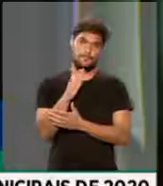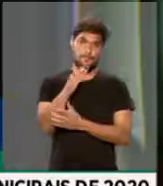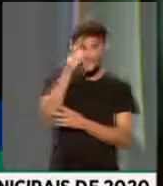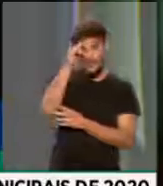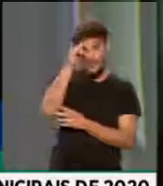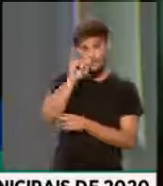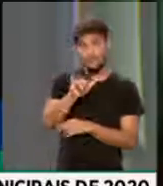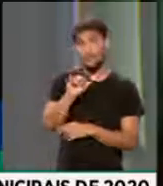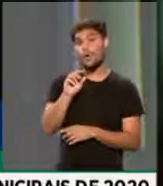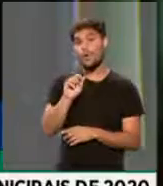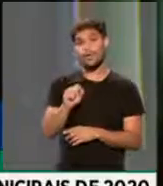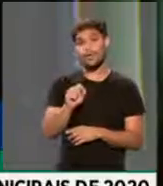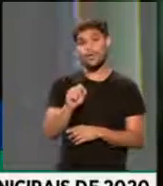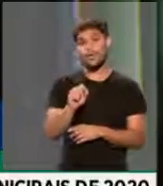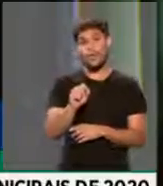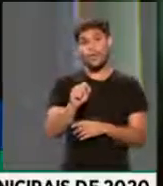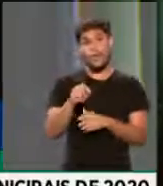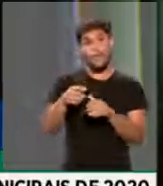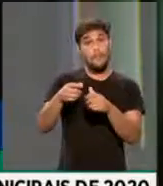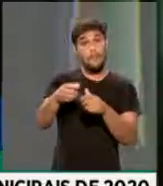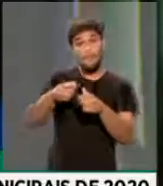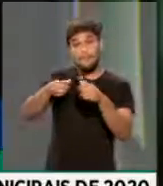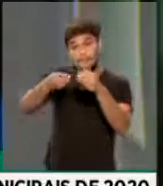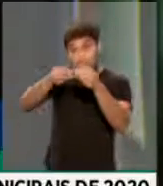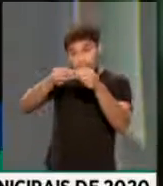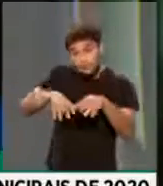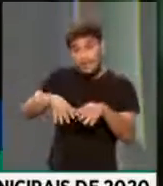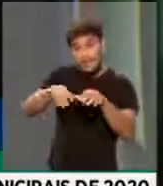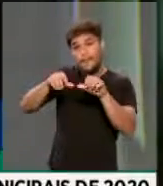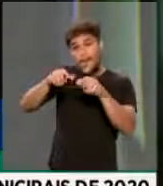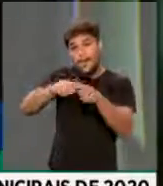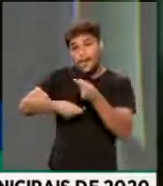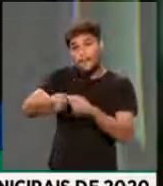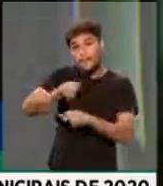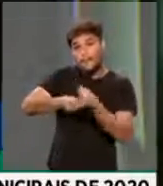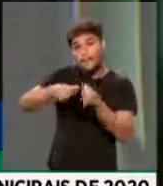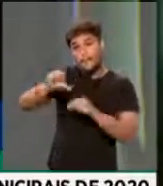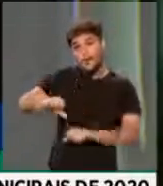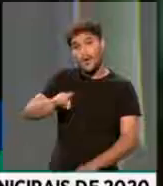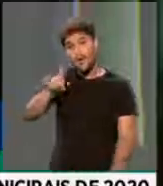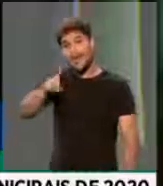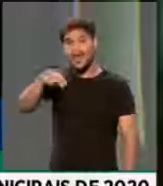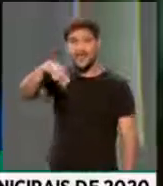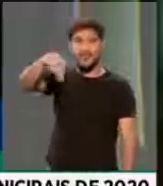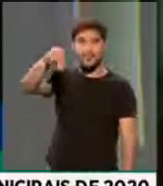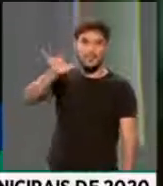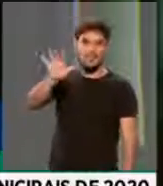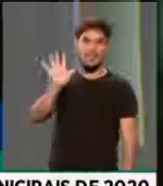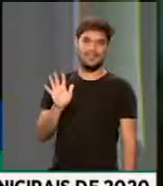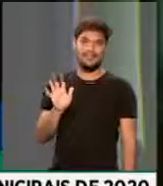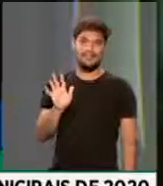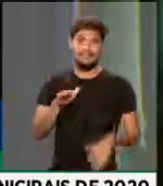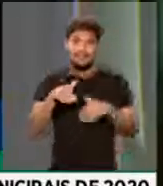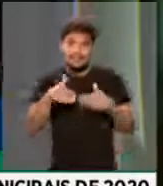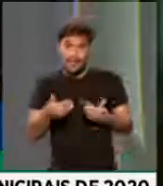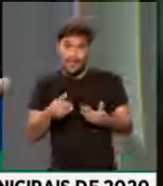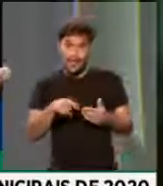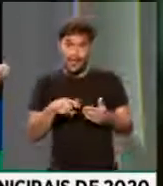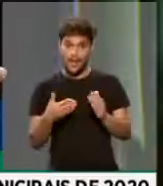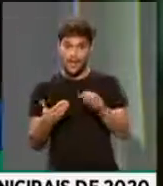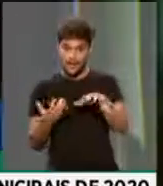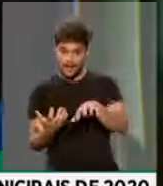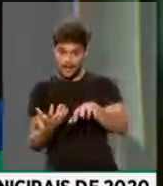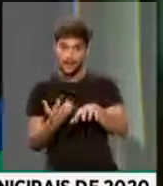evitou uma recessão maior no Nordeste, por exemplo. Ou seja, além de garantir e proteger a vida